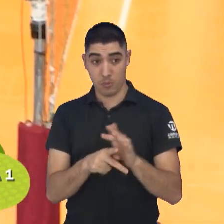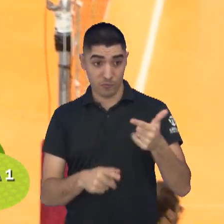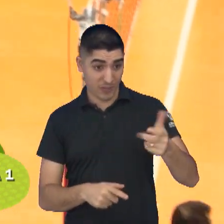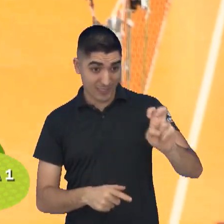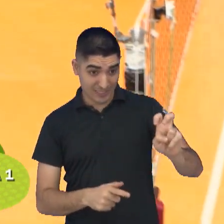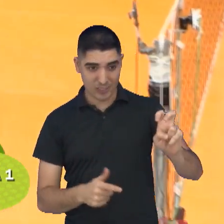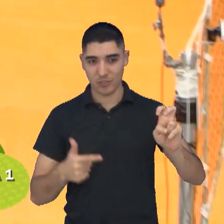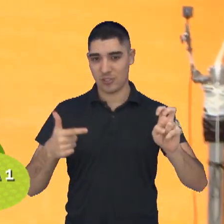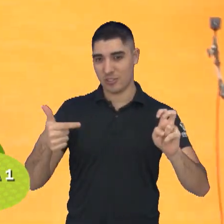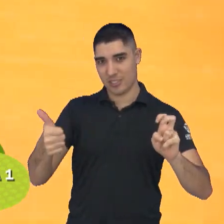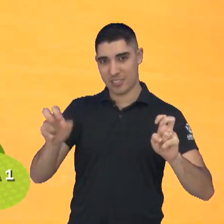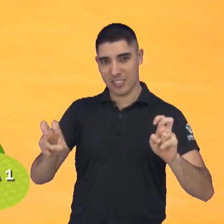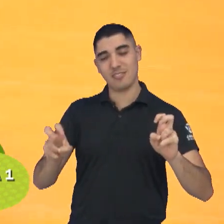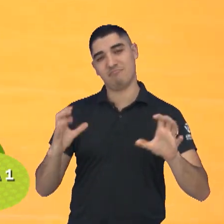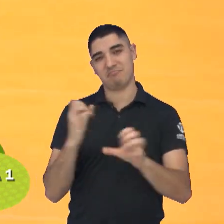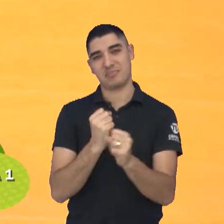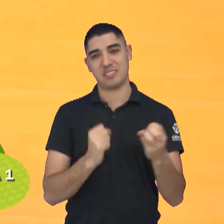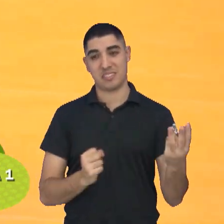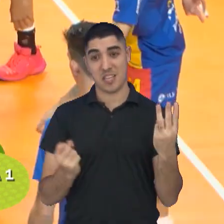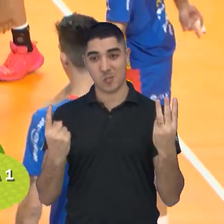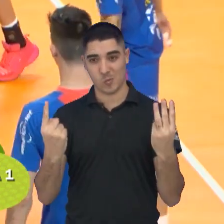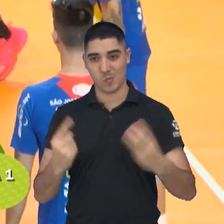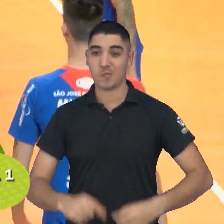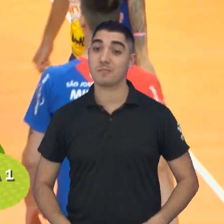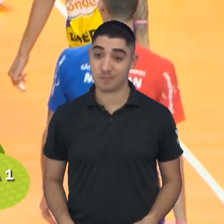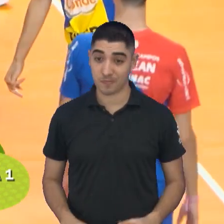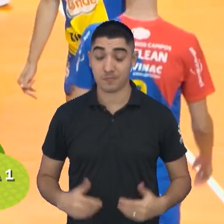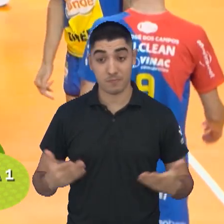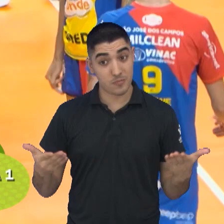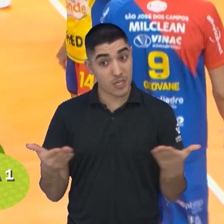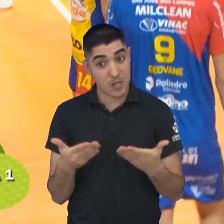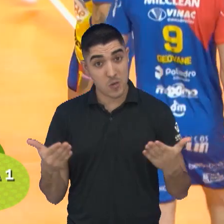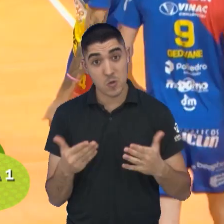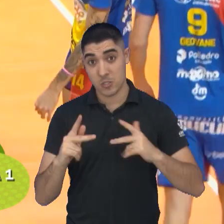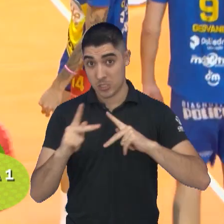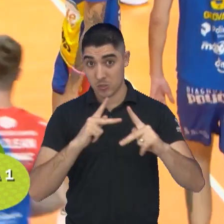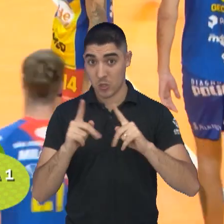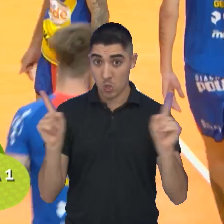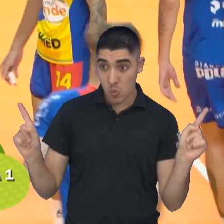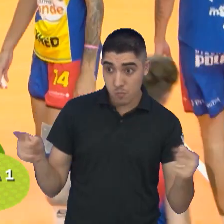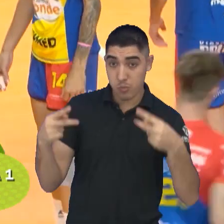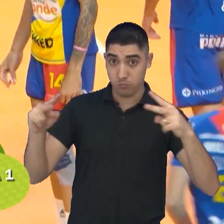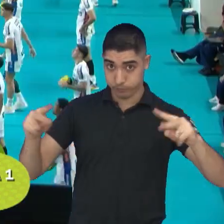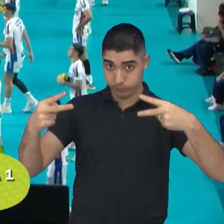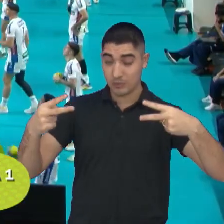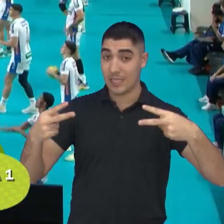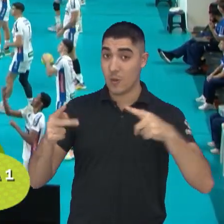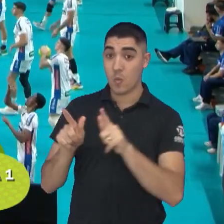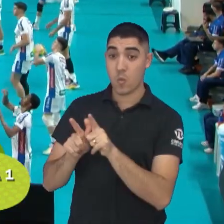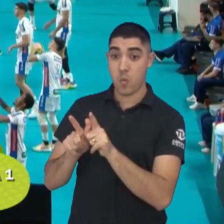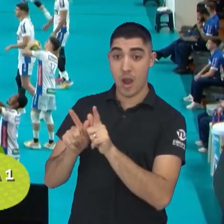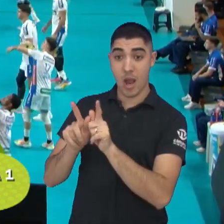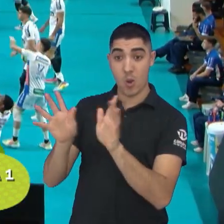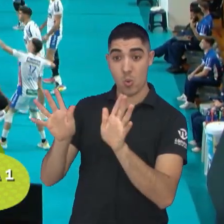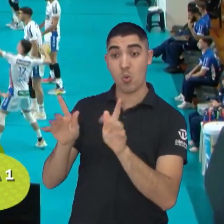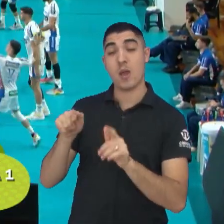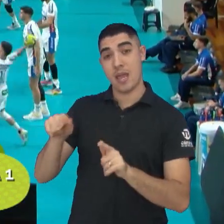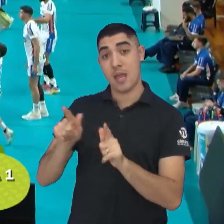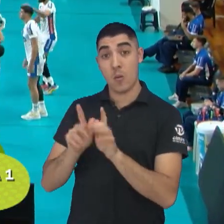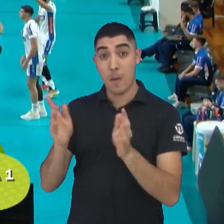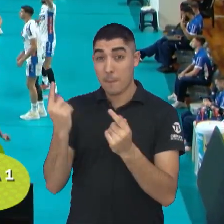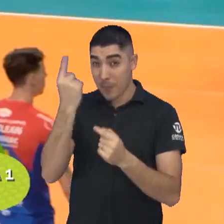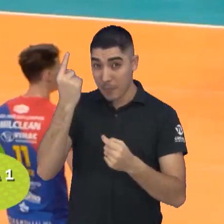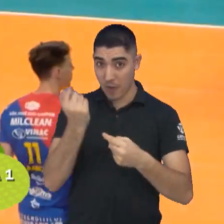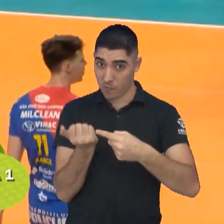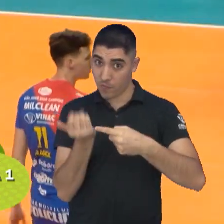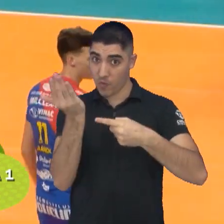que carimbado para a próxima fase. Agora o São José encara o Guarulhos na semifinal, sendo o primeiro jogo fora de